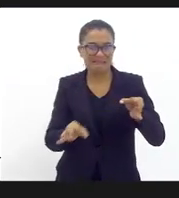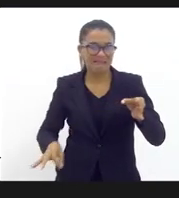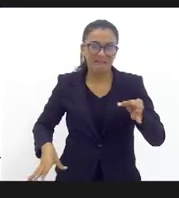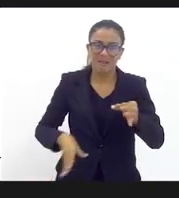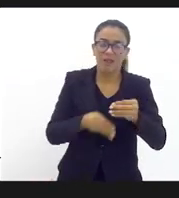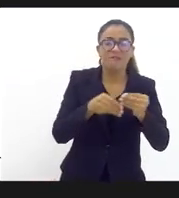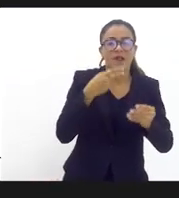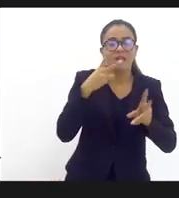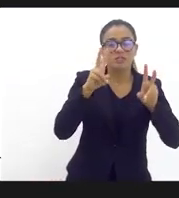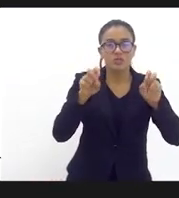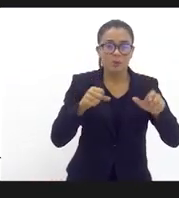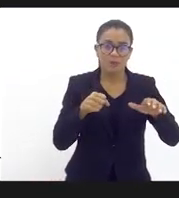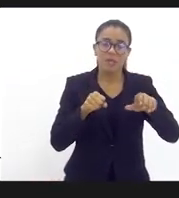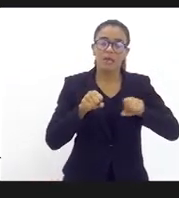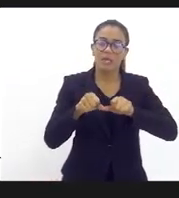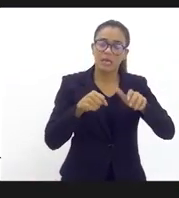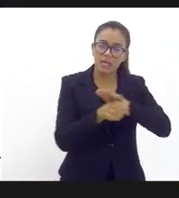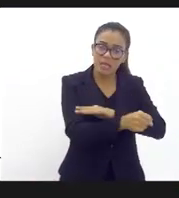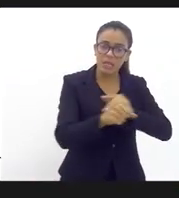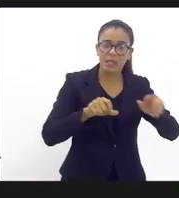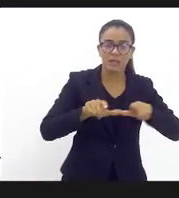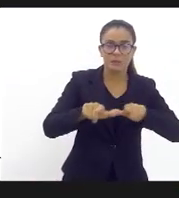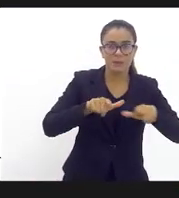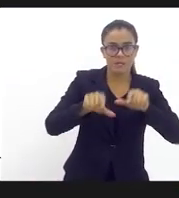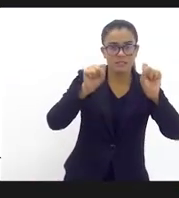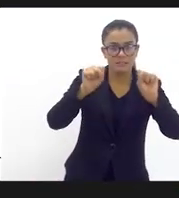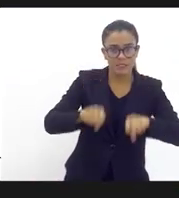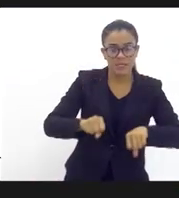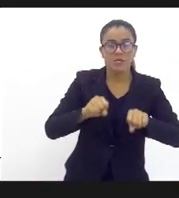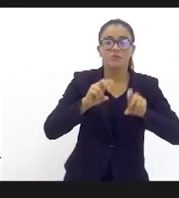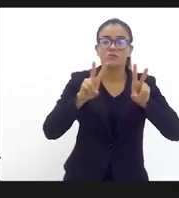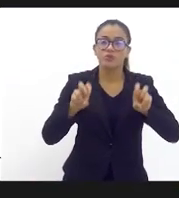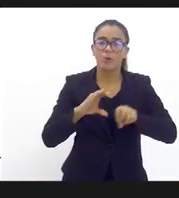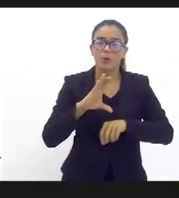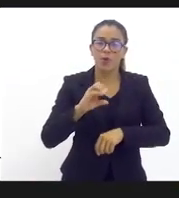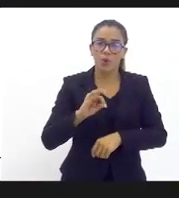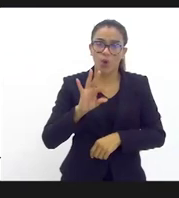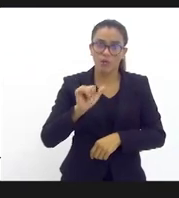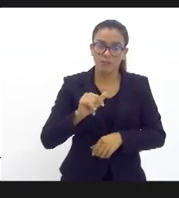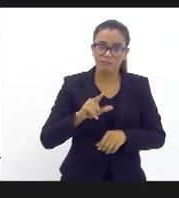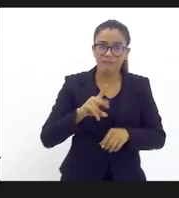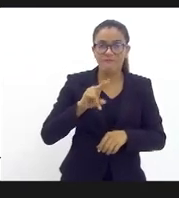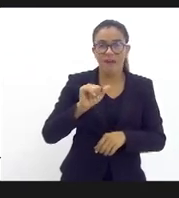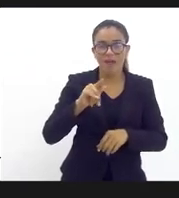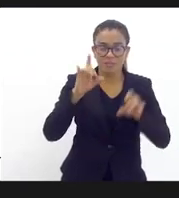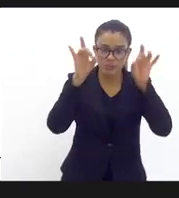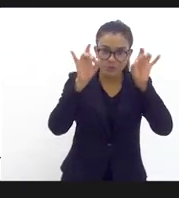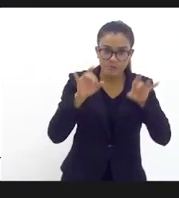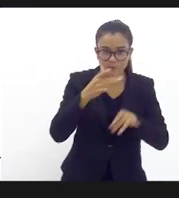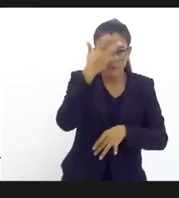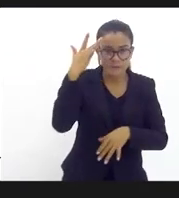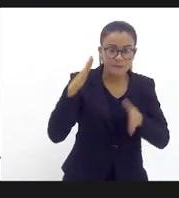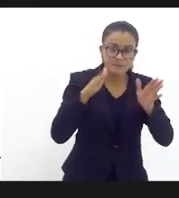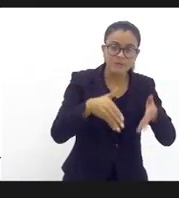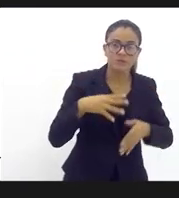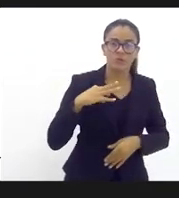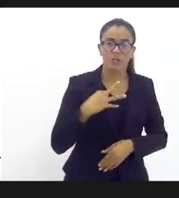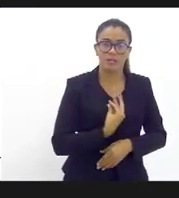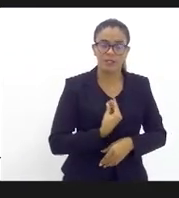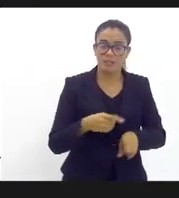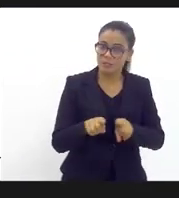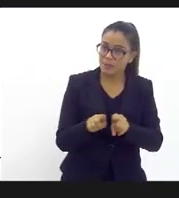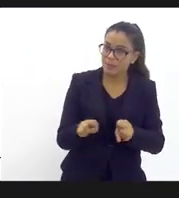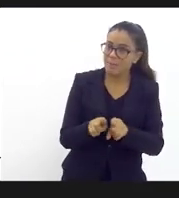de empregabilidade, sim, a gente precisa falar de cotas para as pessoas trans dentro de universidade, sim, mas a gente também precisa tocar